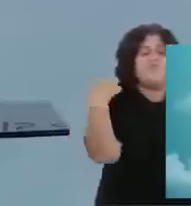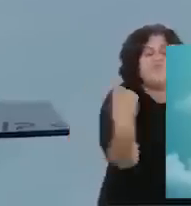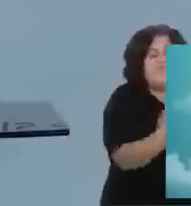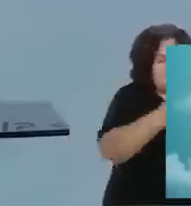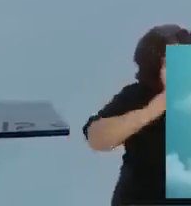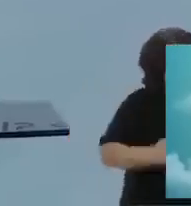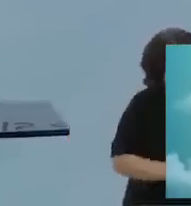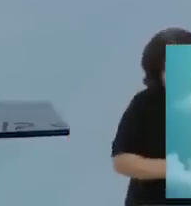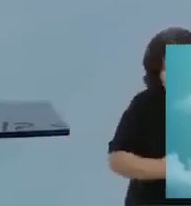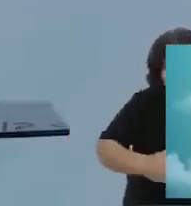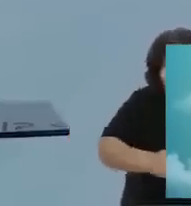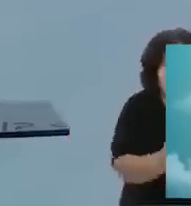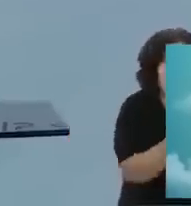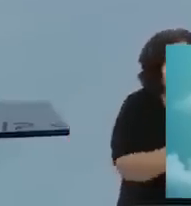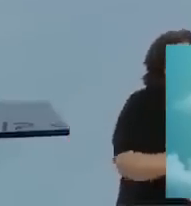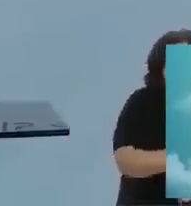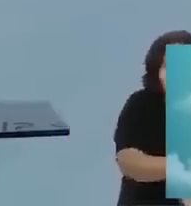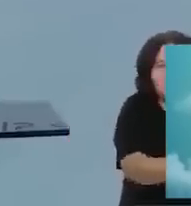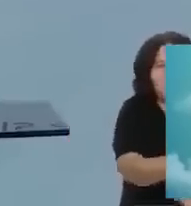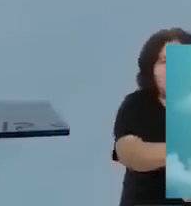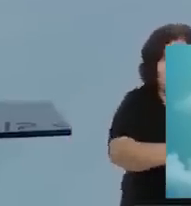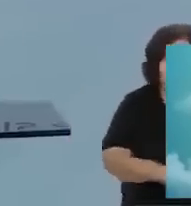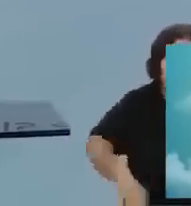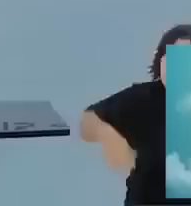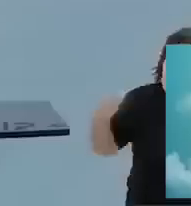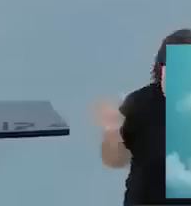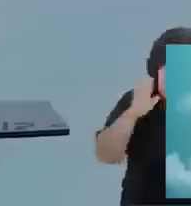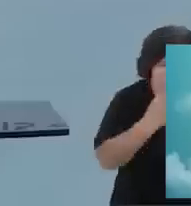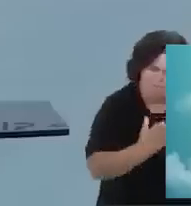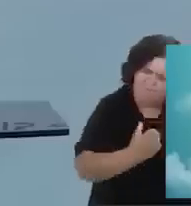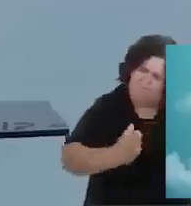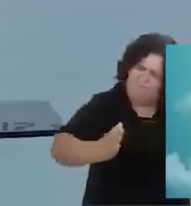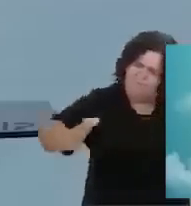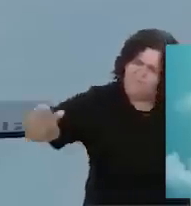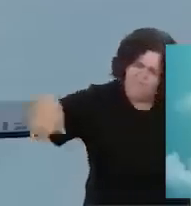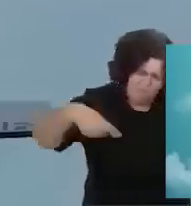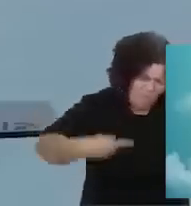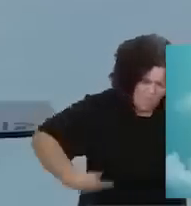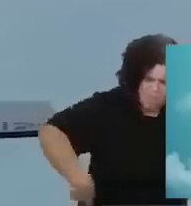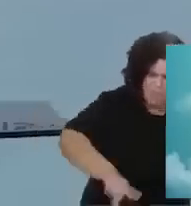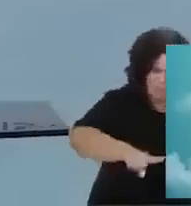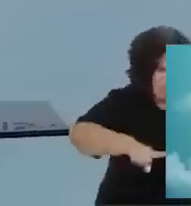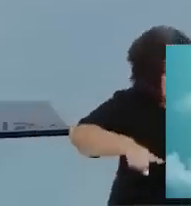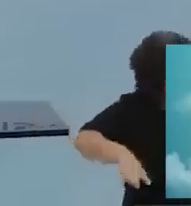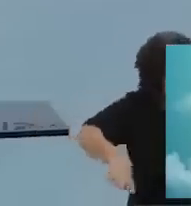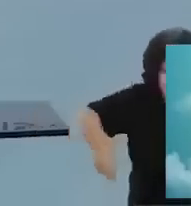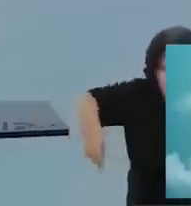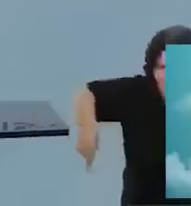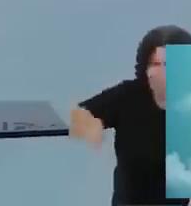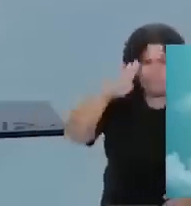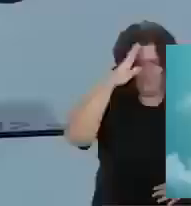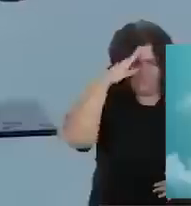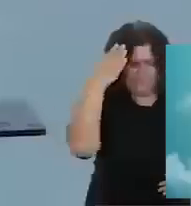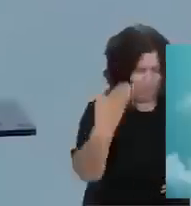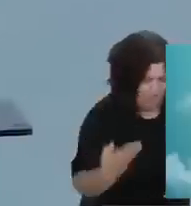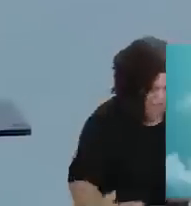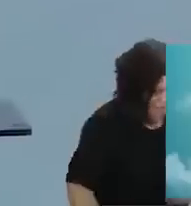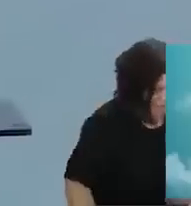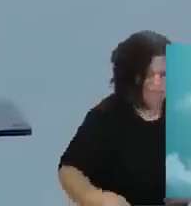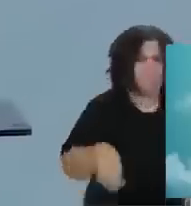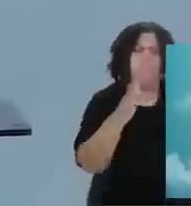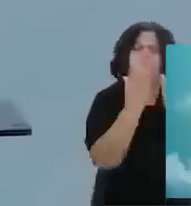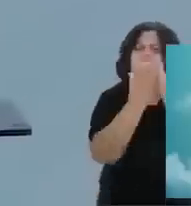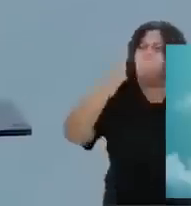ir à frente como guia, é abrir o terreno para que o outro seja honrado, é abrir portas para